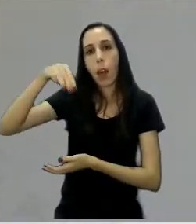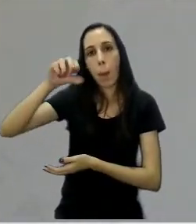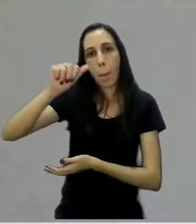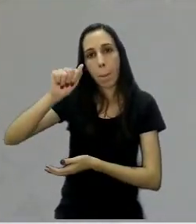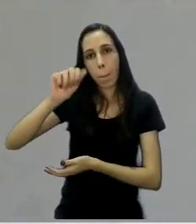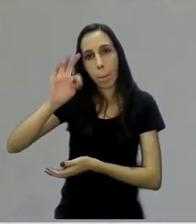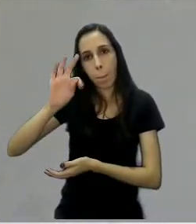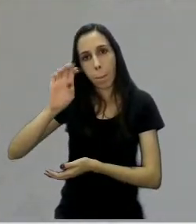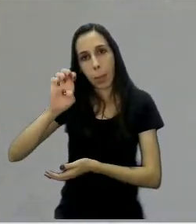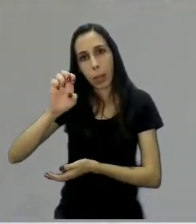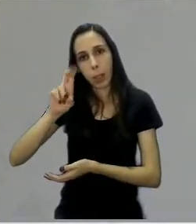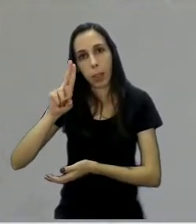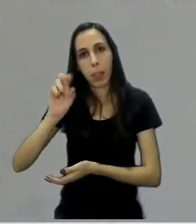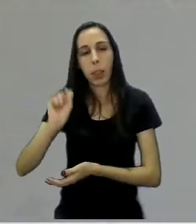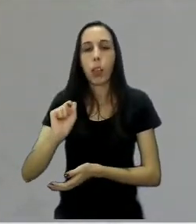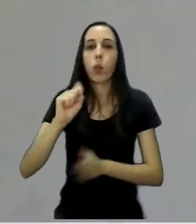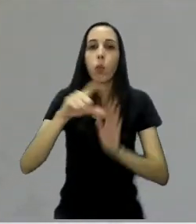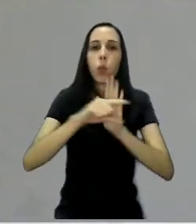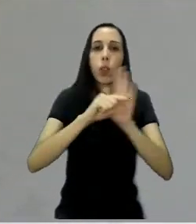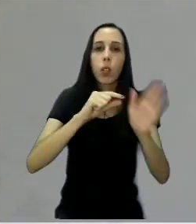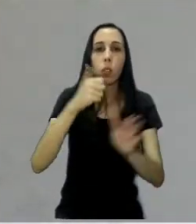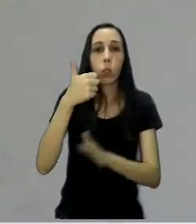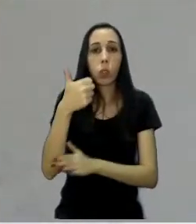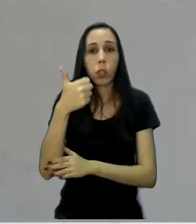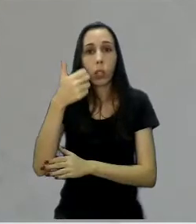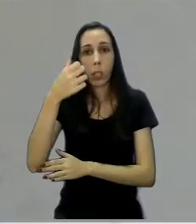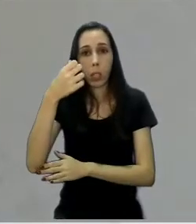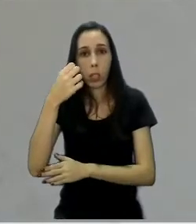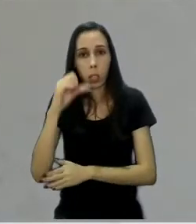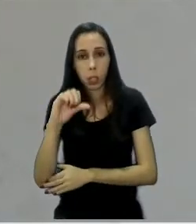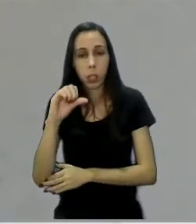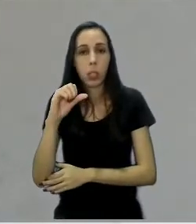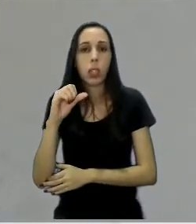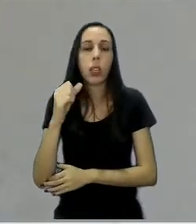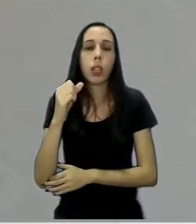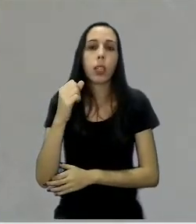Mateus 16, versículos 18 e 19.